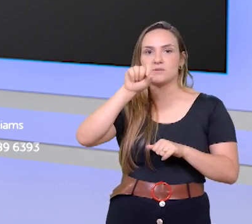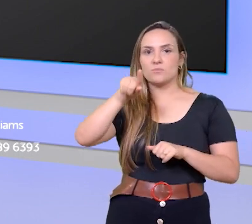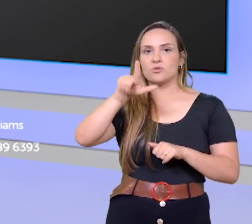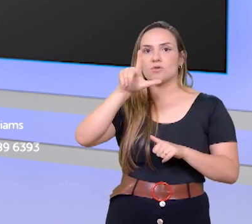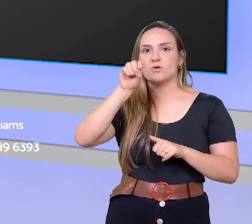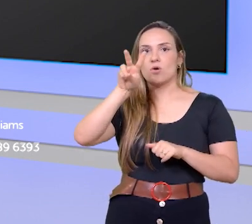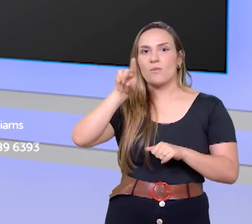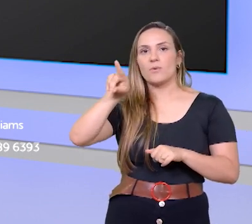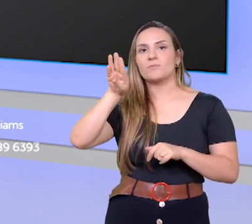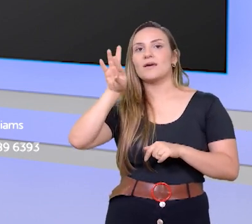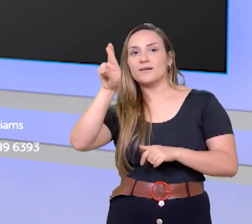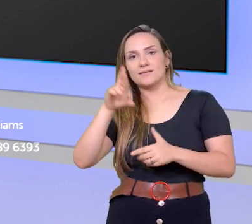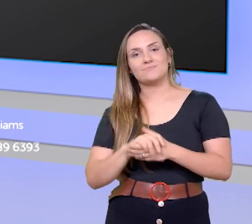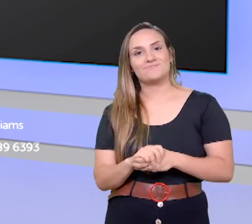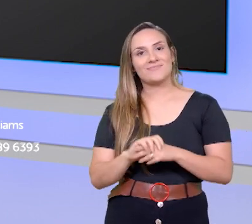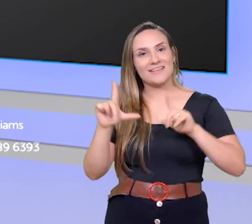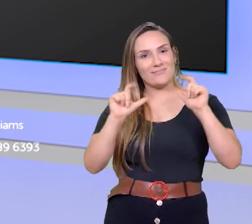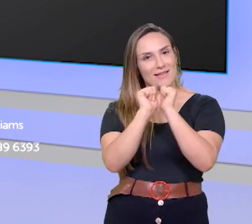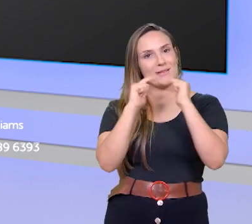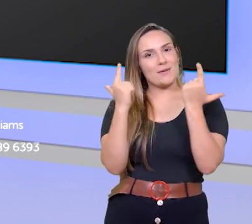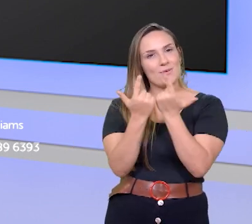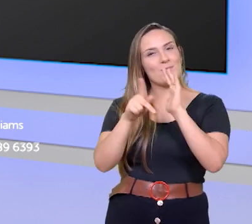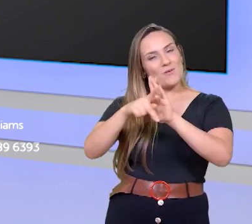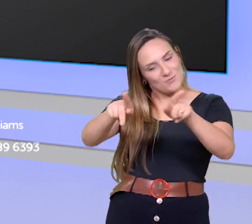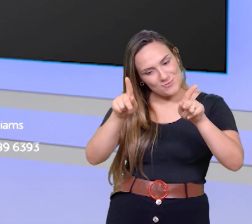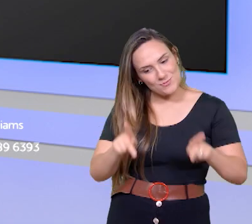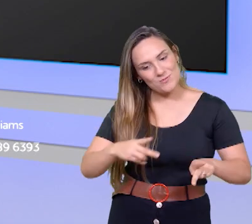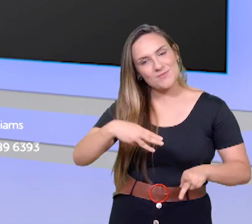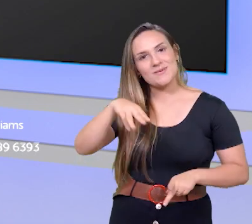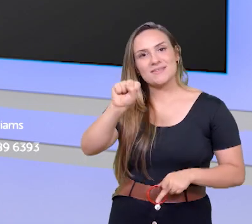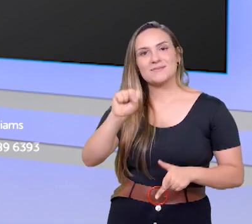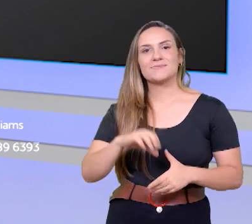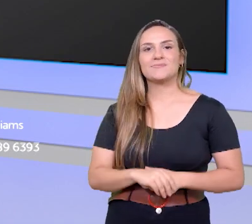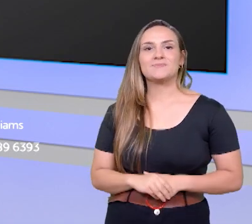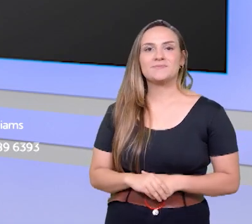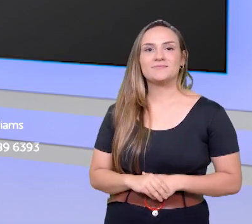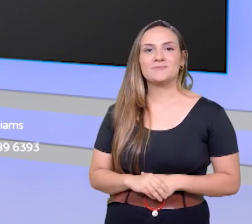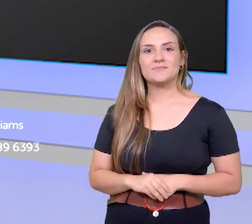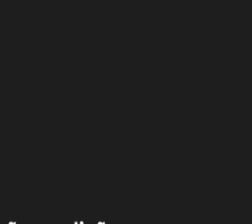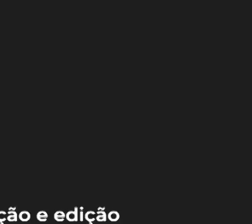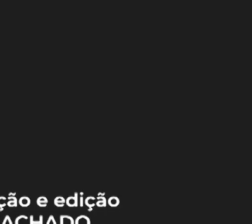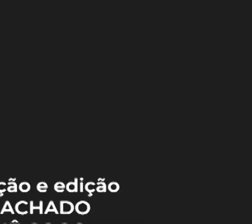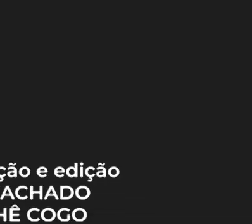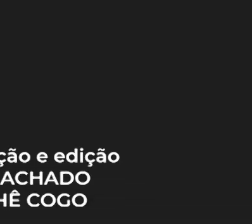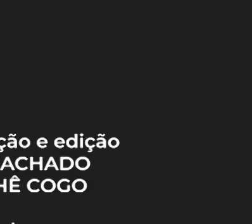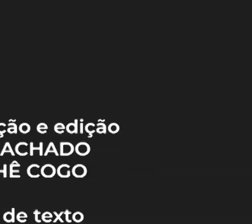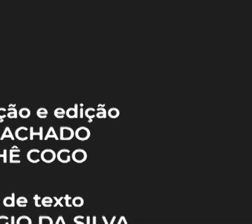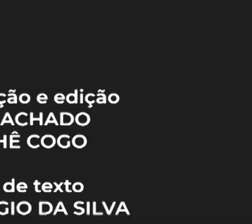al.ms.gov.br. TV Alemes, a TV da gente de MS.